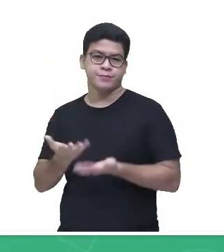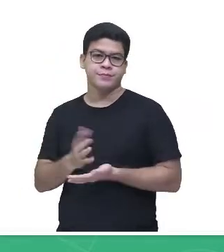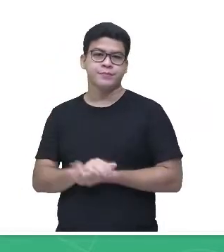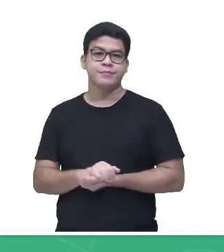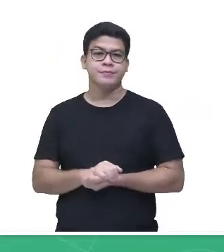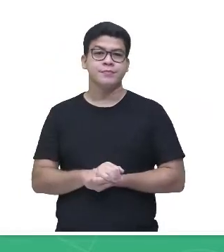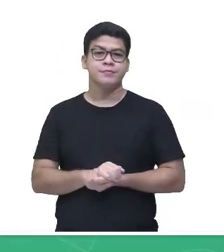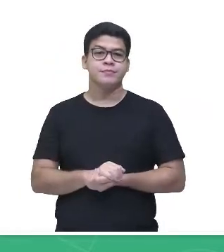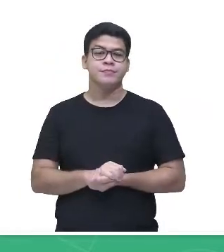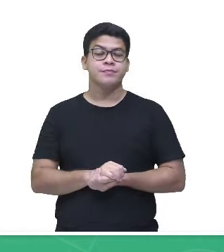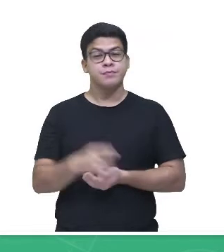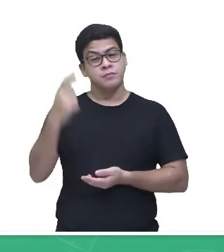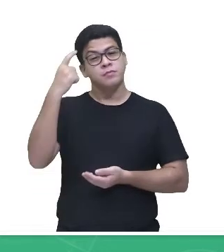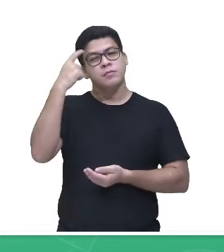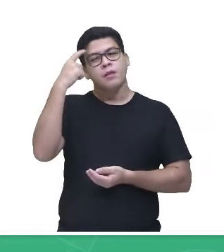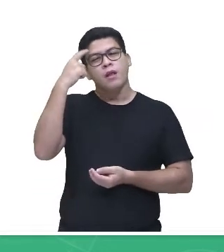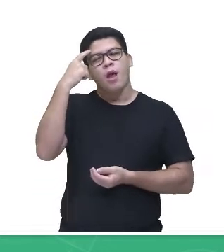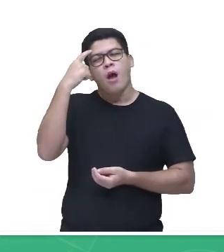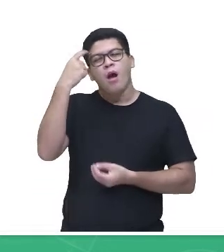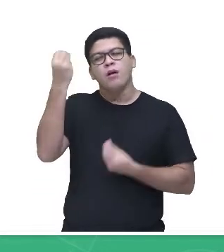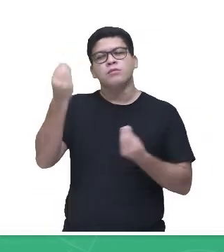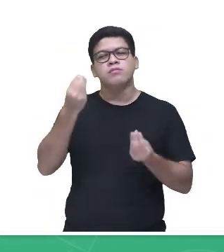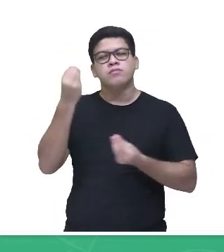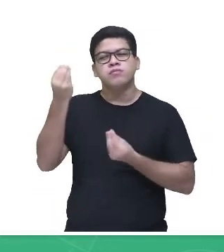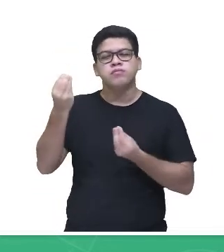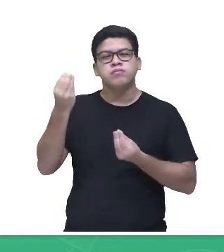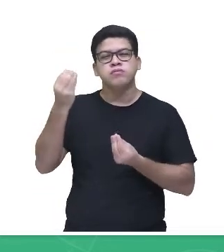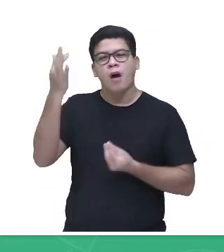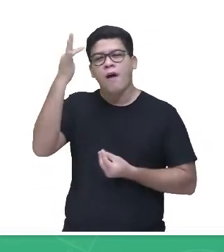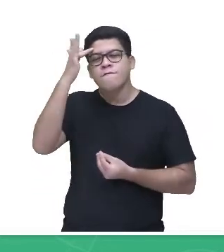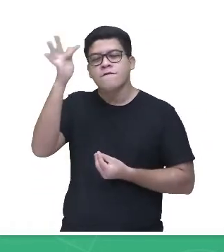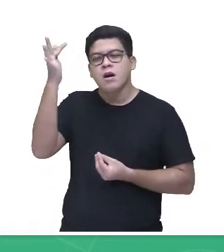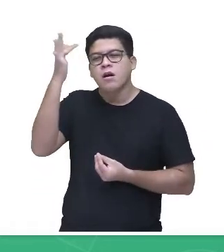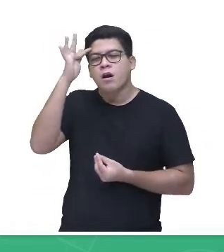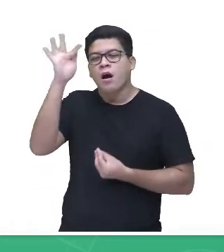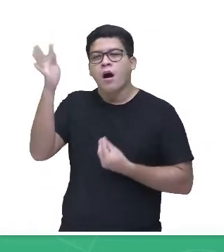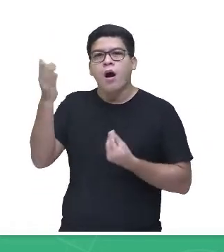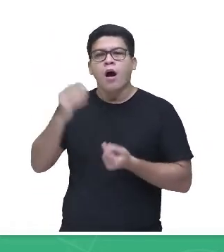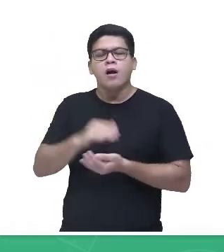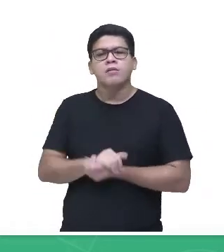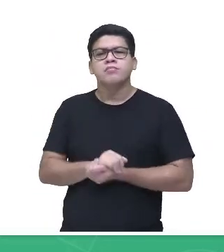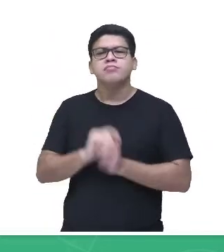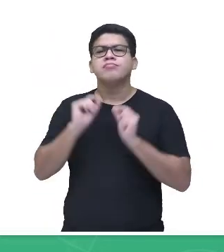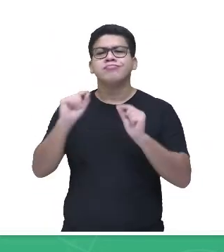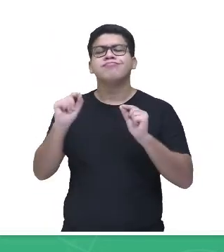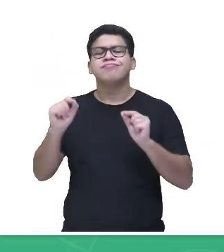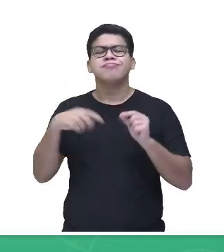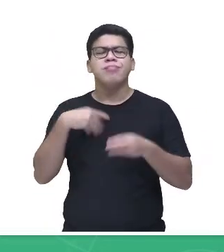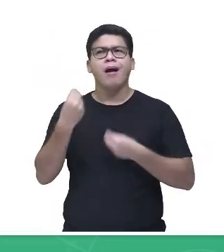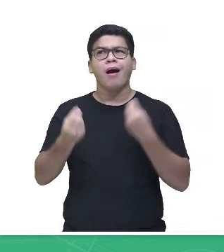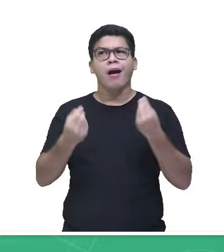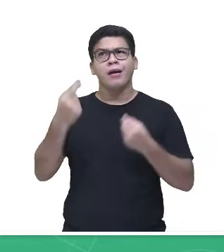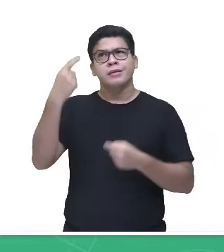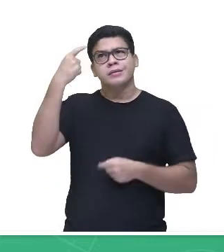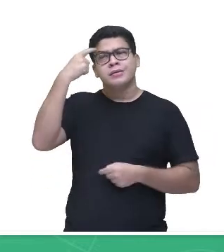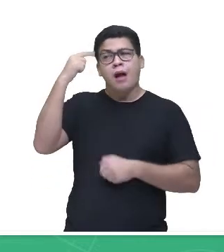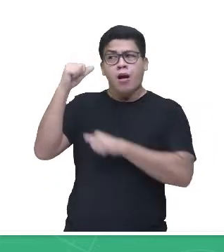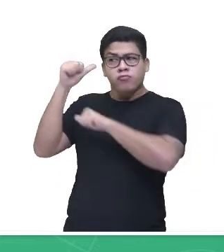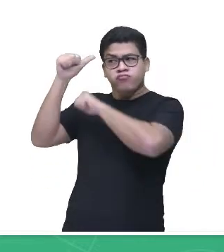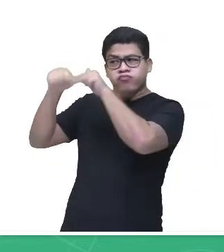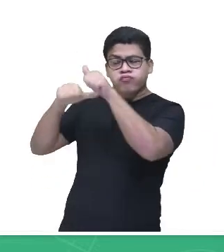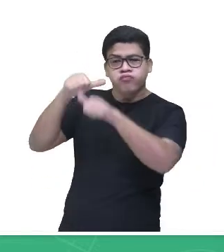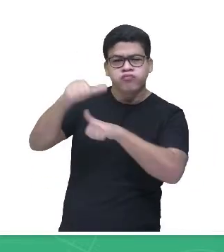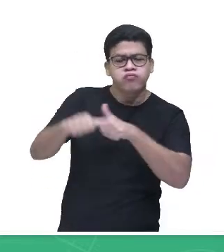só. Quem são esses pensadores? Quem eram esses homens que modificaram o pensamento de uma época?